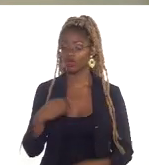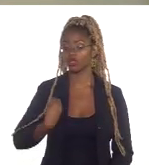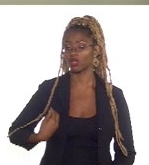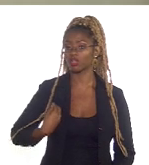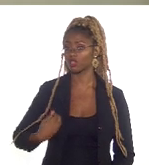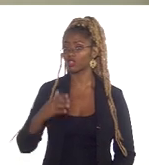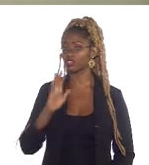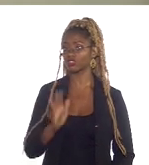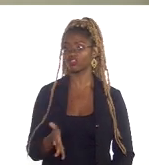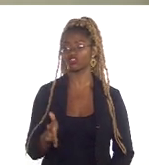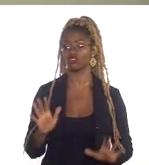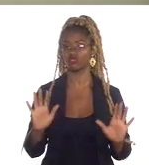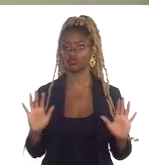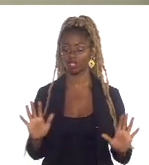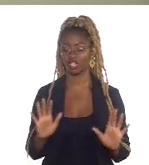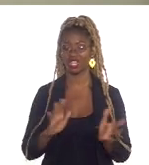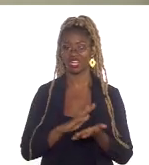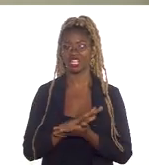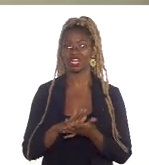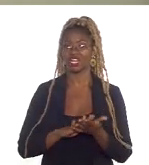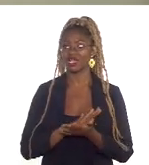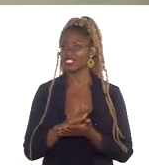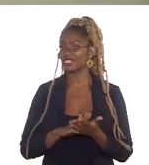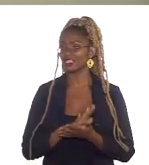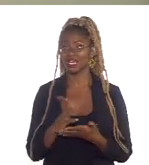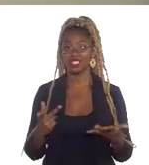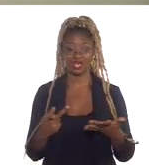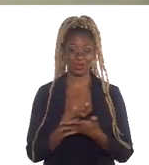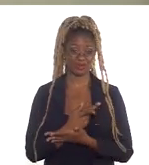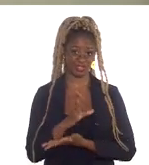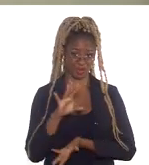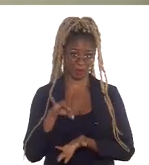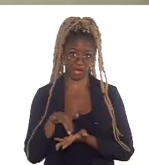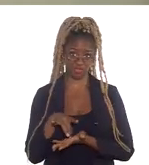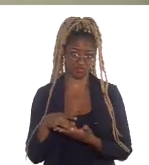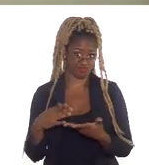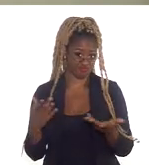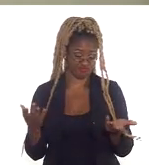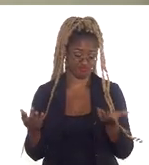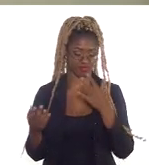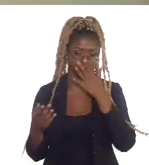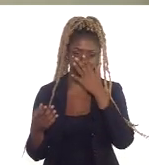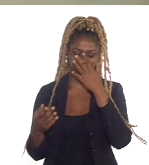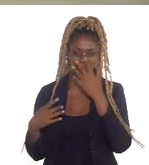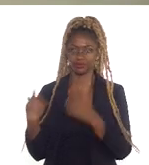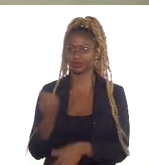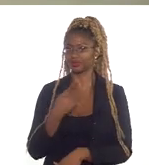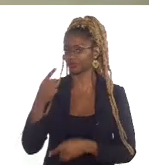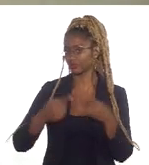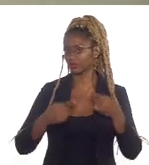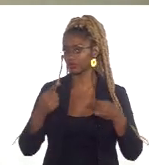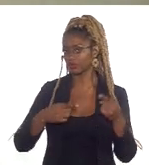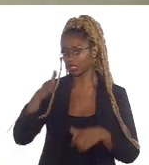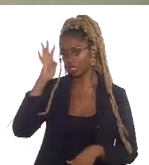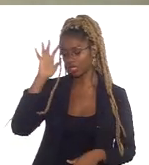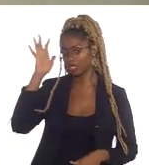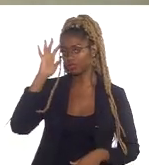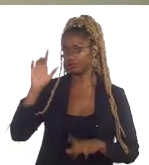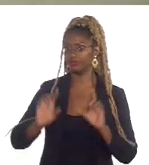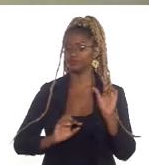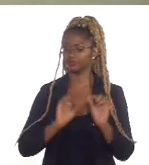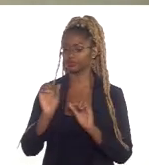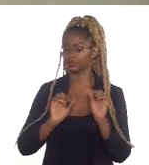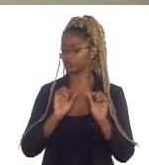existente. Nada, de fato, se realizou. O que a gente está discutindo aqui, teoricamente, o que é